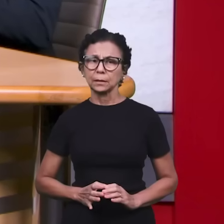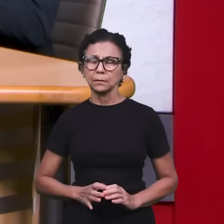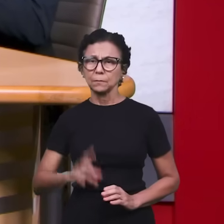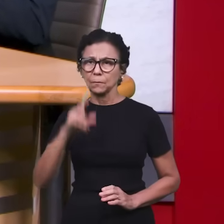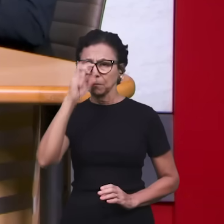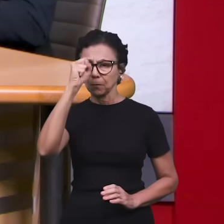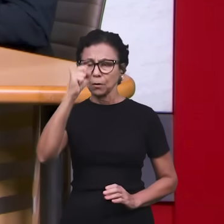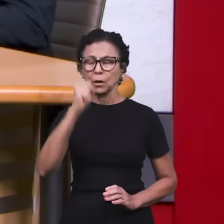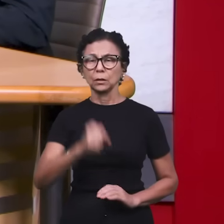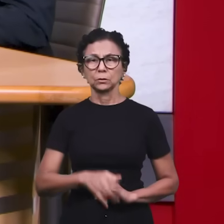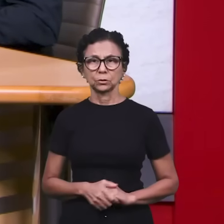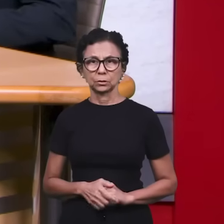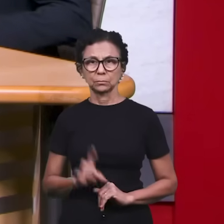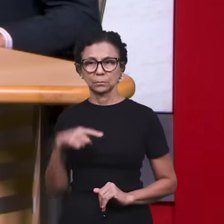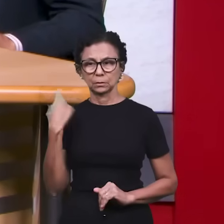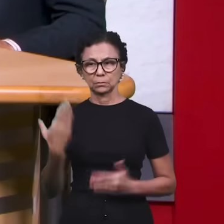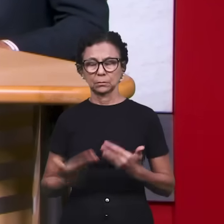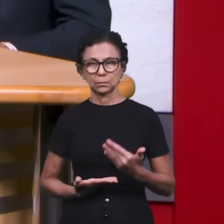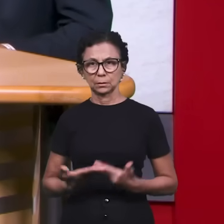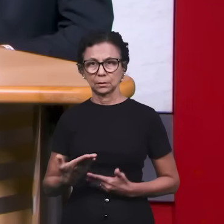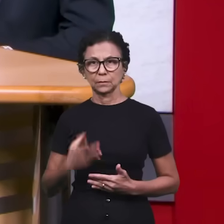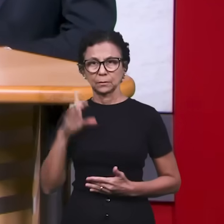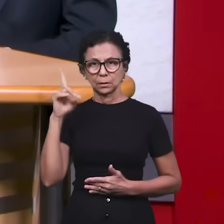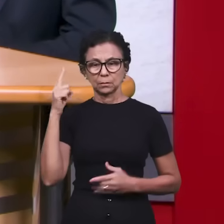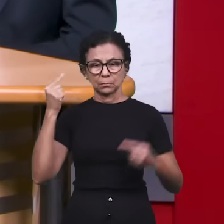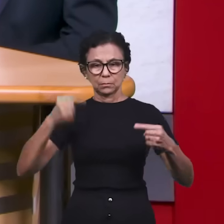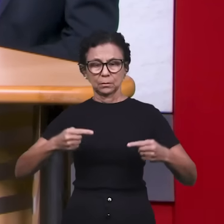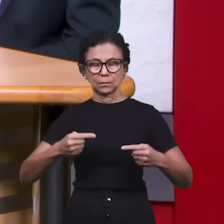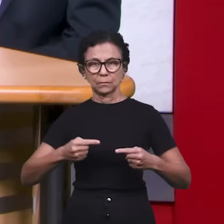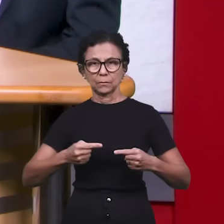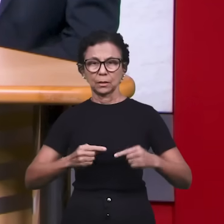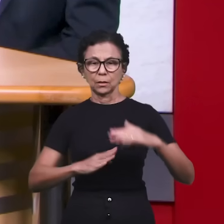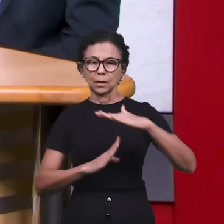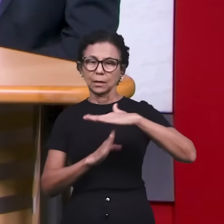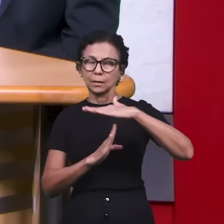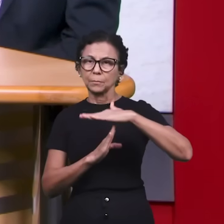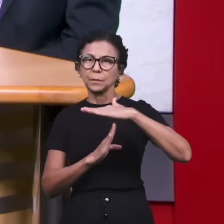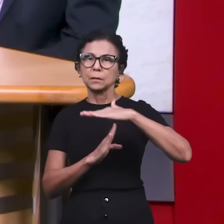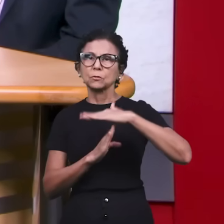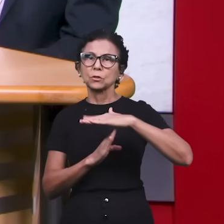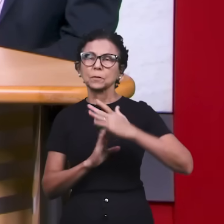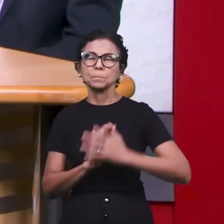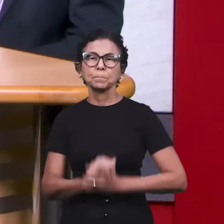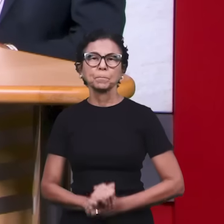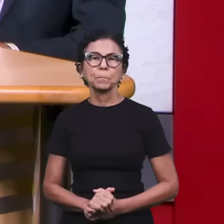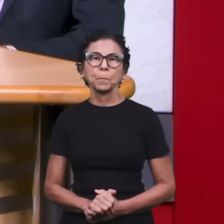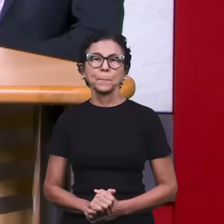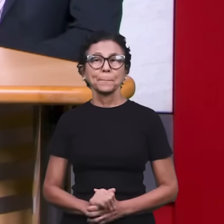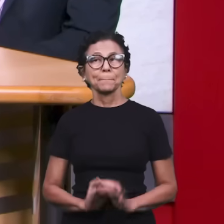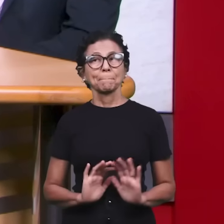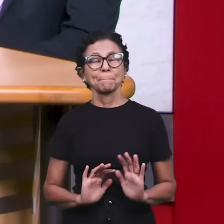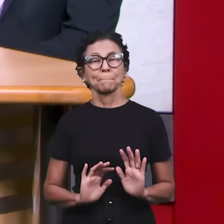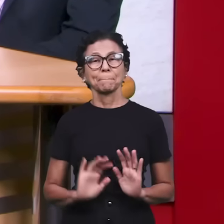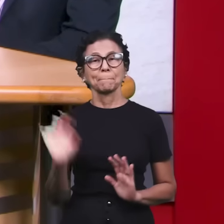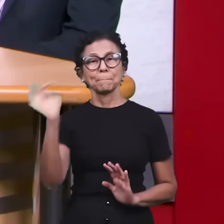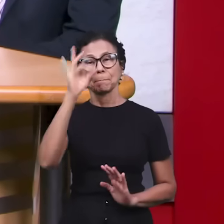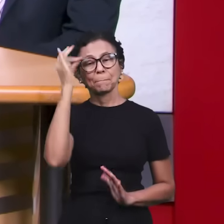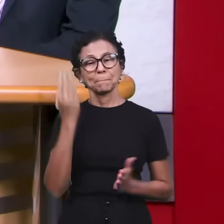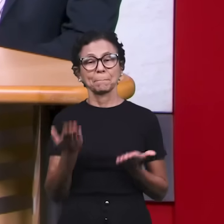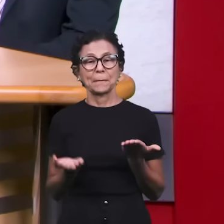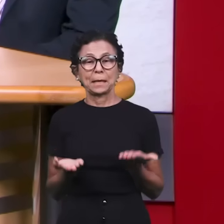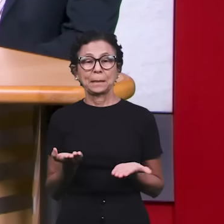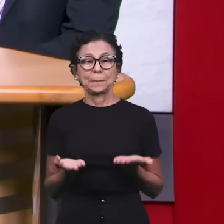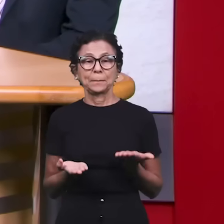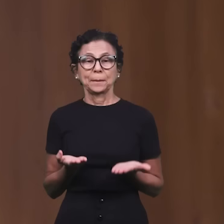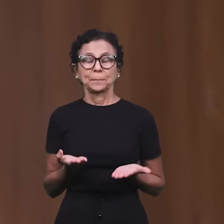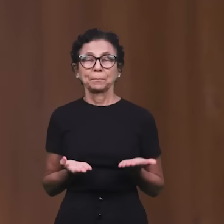o nosso grande desafio como servo é não passar esse limite. Esse limitador, quem dá o equilíbrio é o Espírito Santo. Muito Glória a